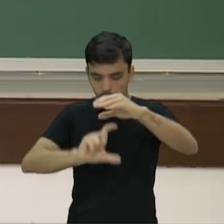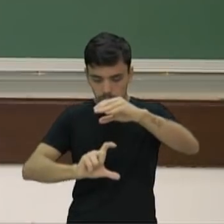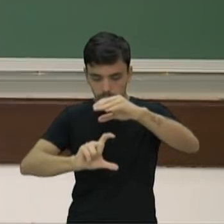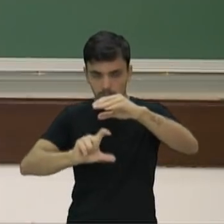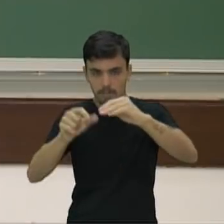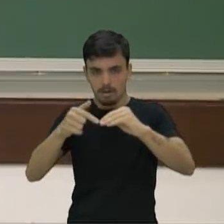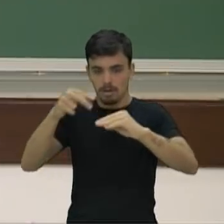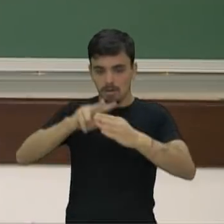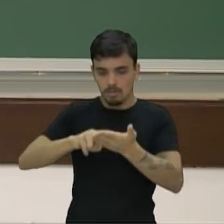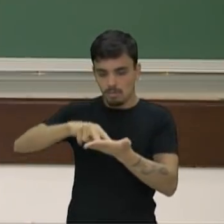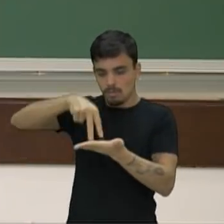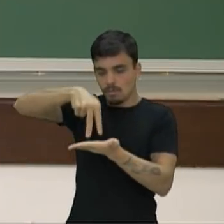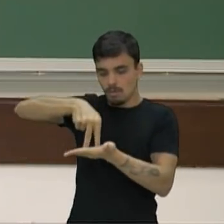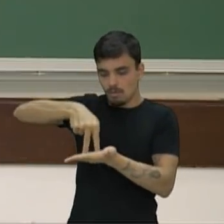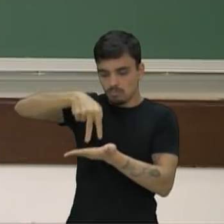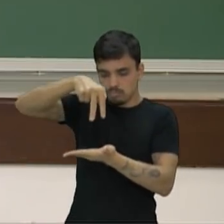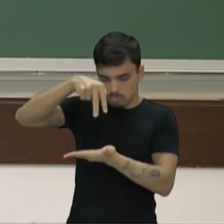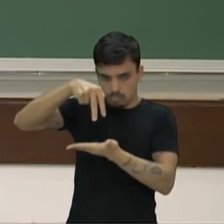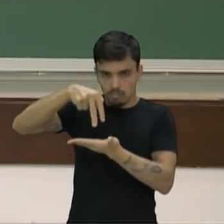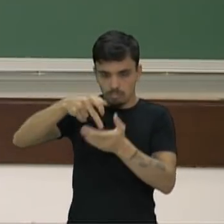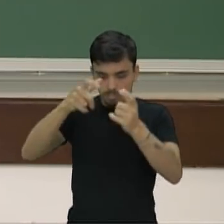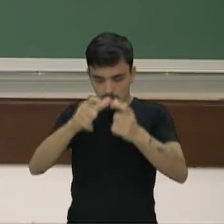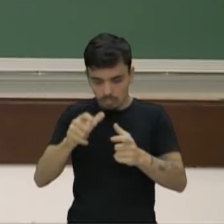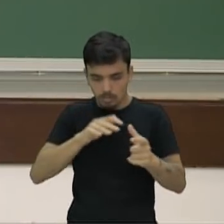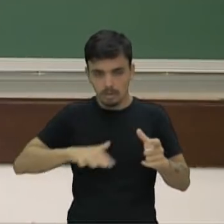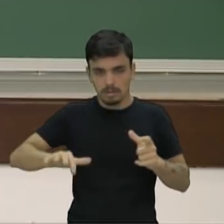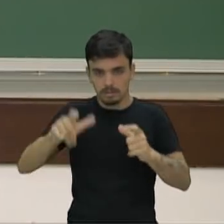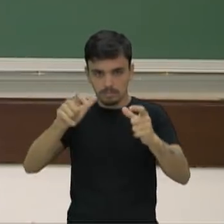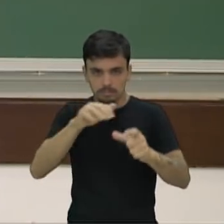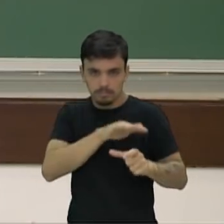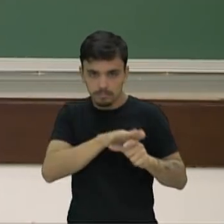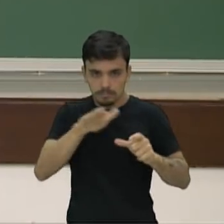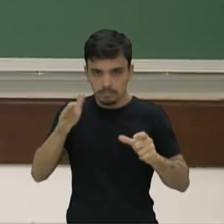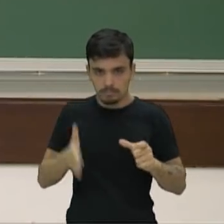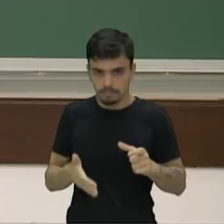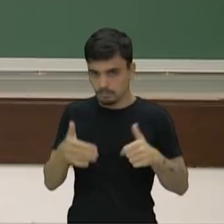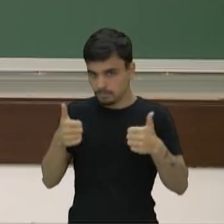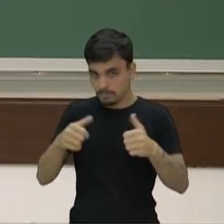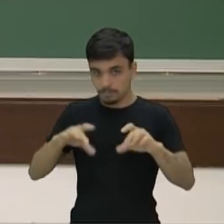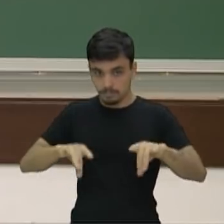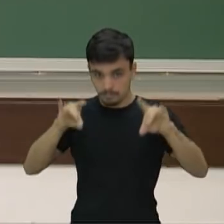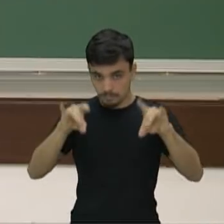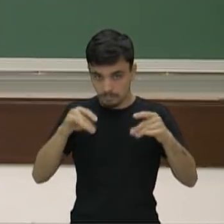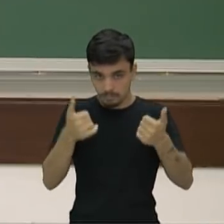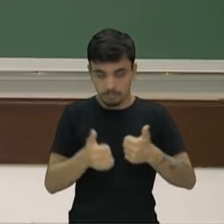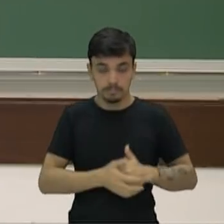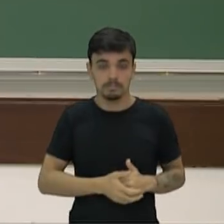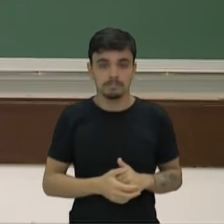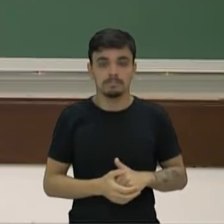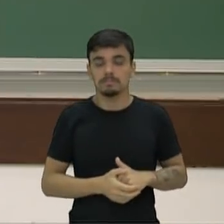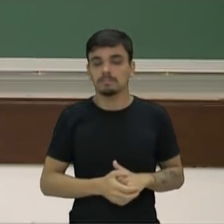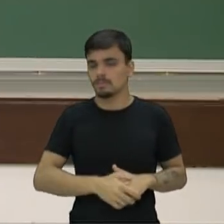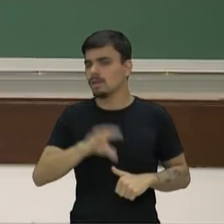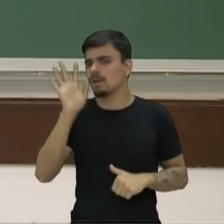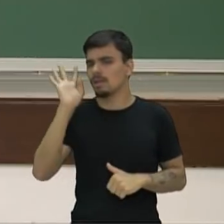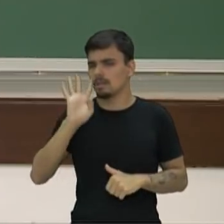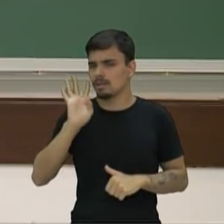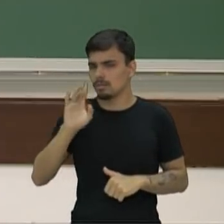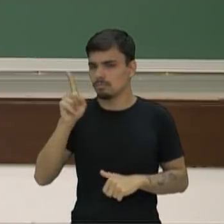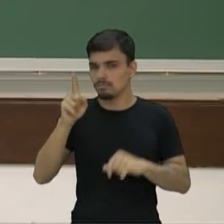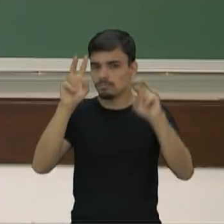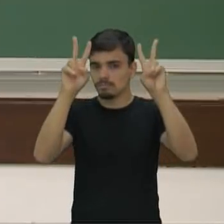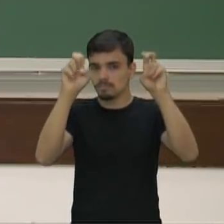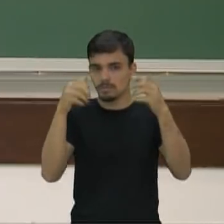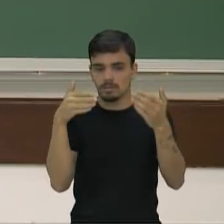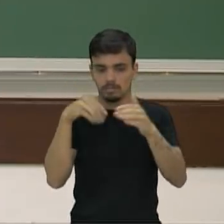corpo, né, no altar, né, no espaço do palco ali do teatro. Olha, vai ser bacana esse tema aí. Vamos entrar que nós vamos